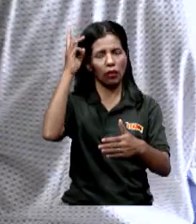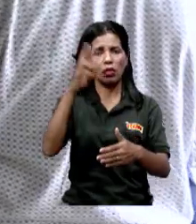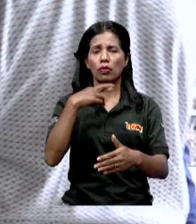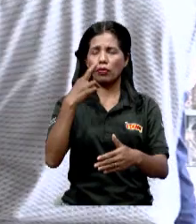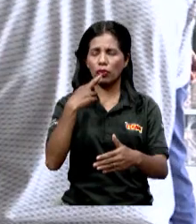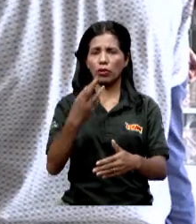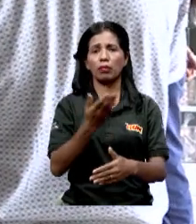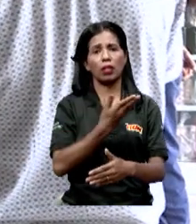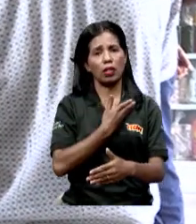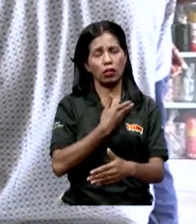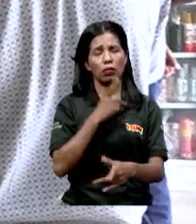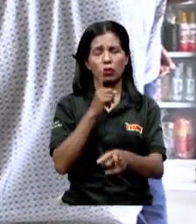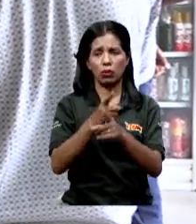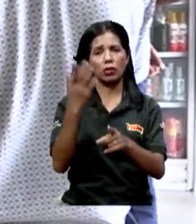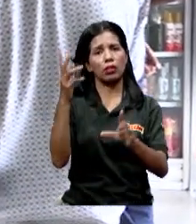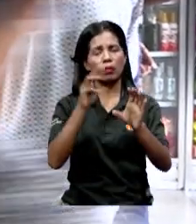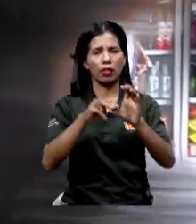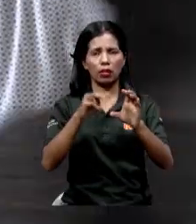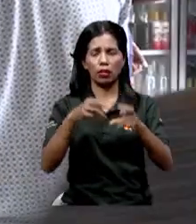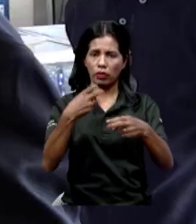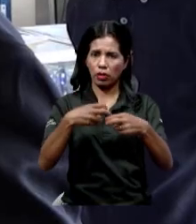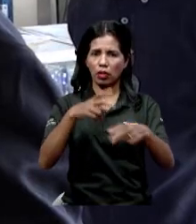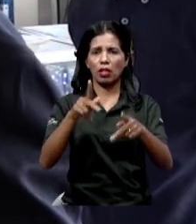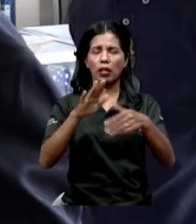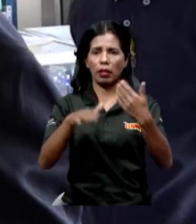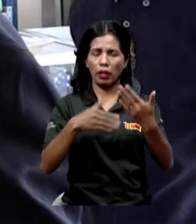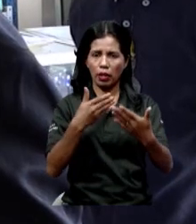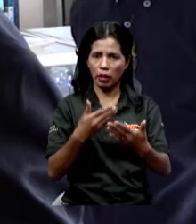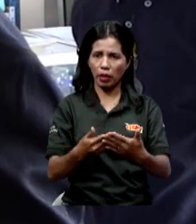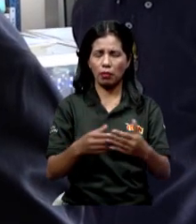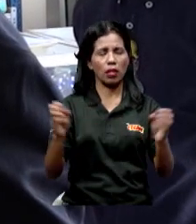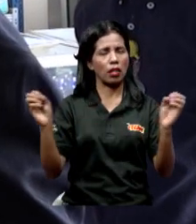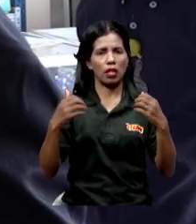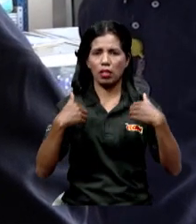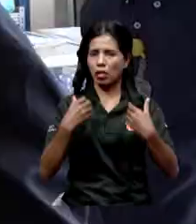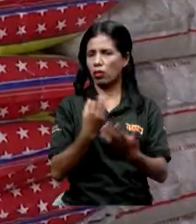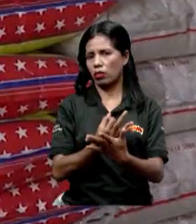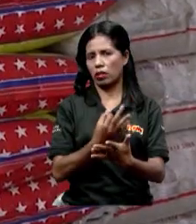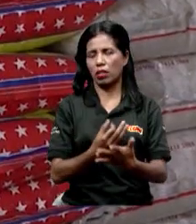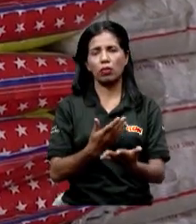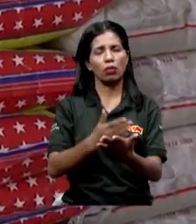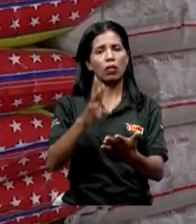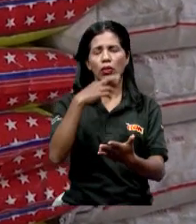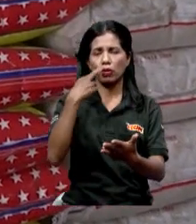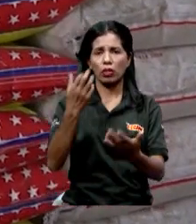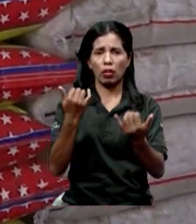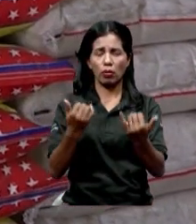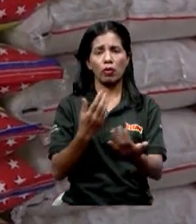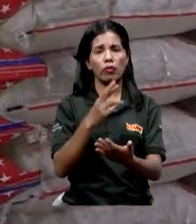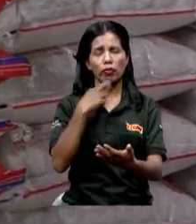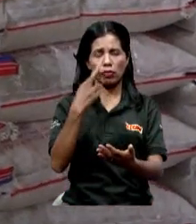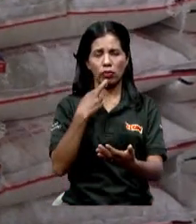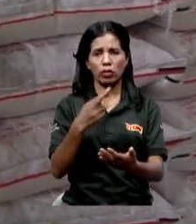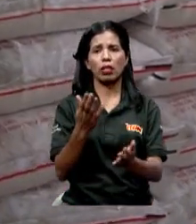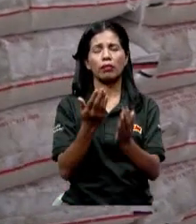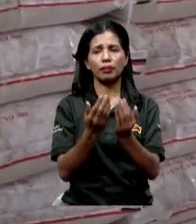fos ne be sa makas i merkado, ho de dificulta povo kik ne be la iha rendimento. Dedau ne fos ho kilograma rua nulu ne be antes